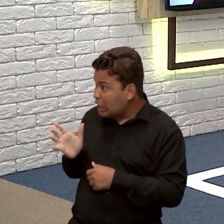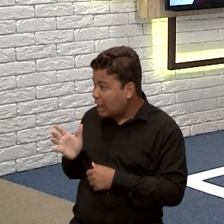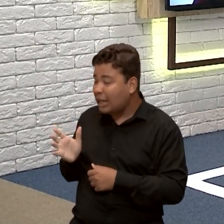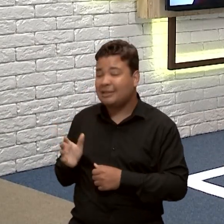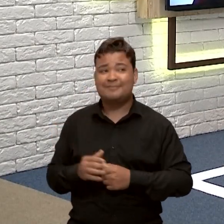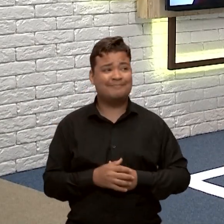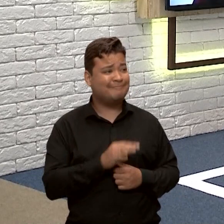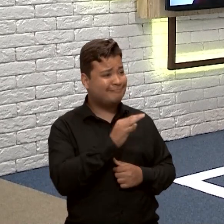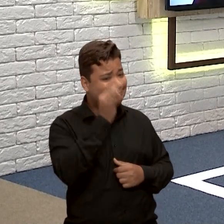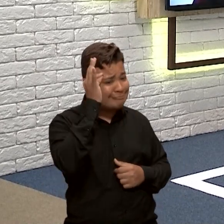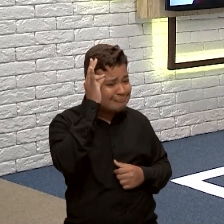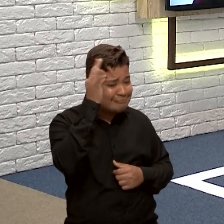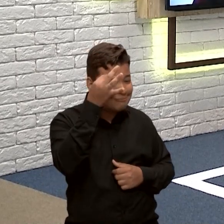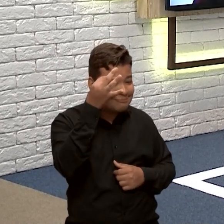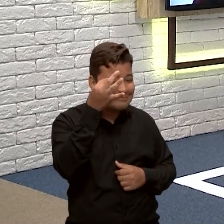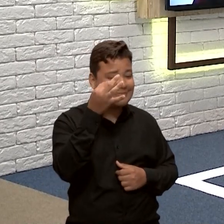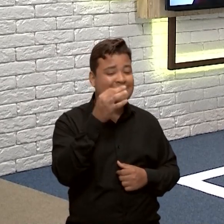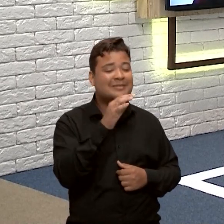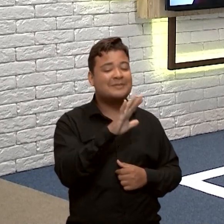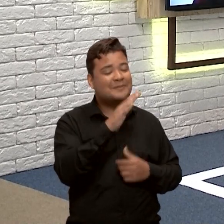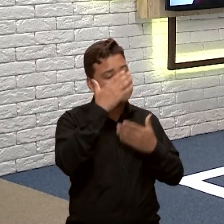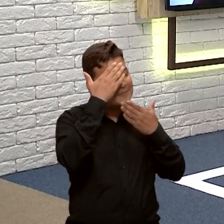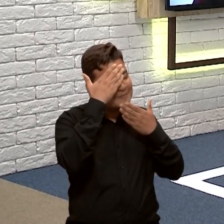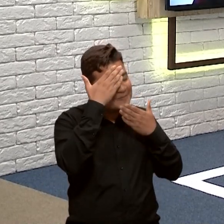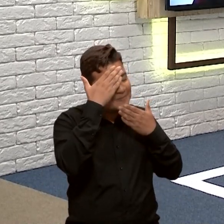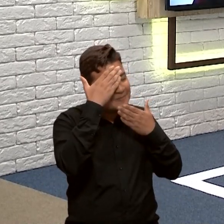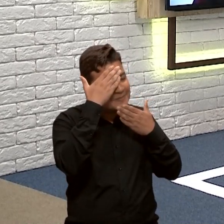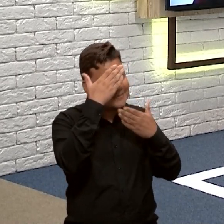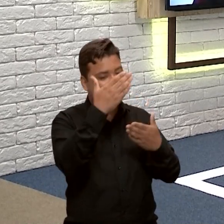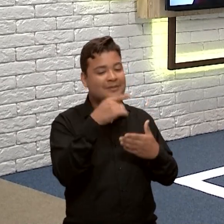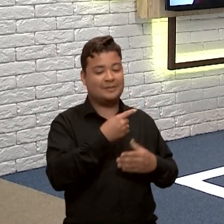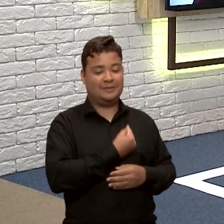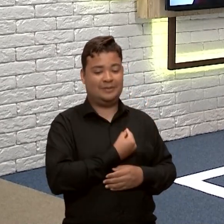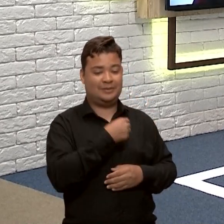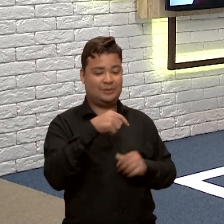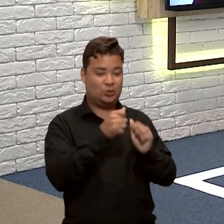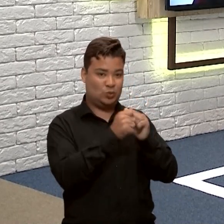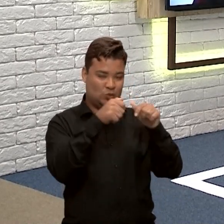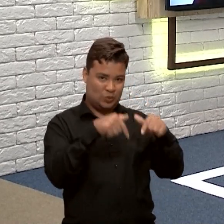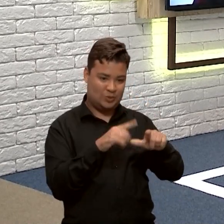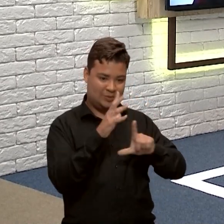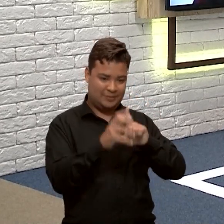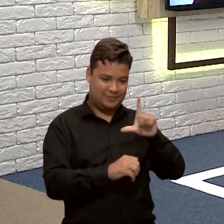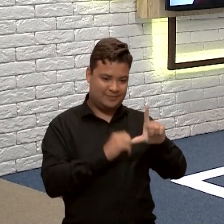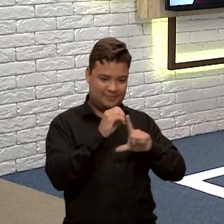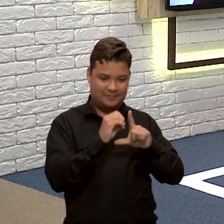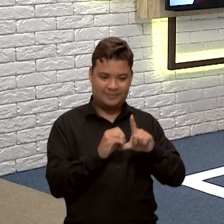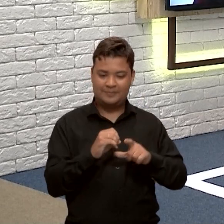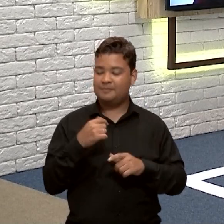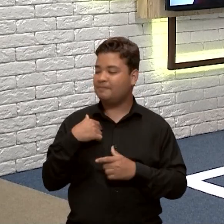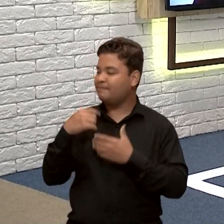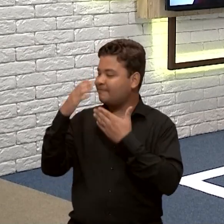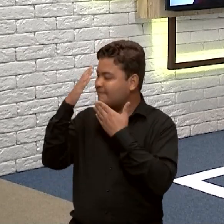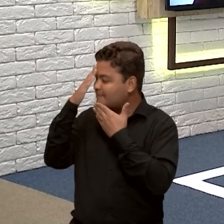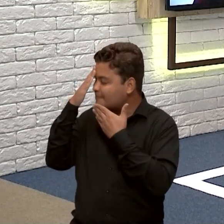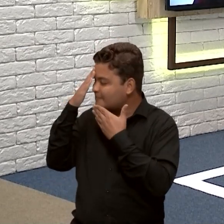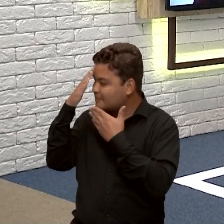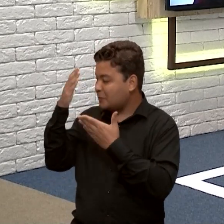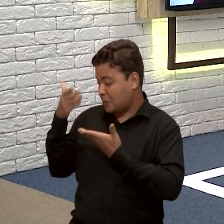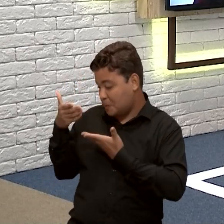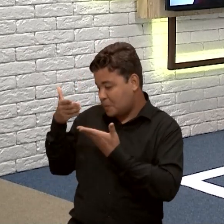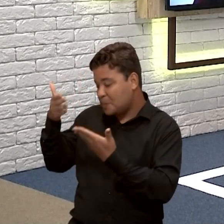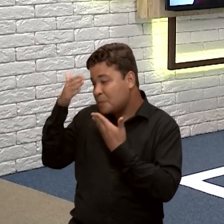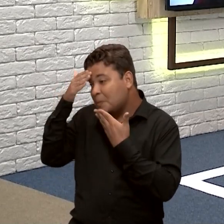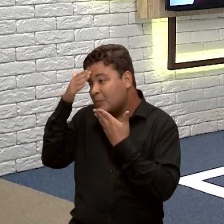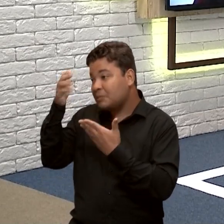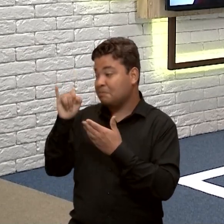passou bem rapidinho, né? Mas obrigada, viu, Viviane, por estar aqui com a gente hoje no Mundo FG. Eu que agradeço. Muito obrigada pelo convite. Estou